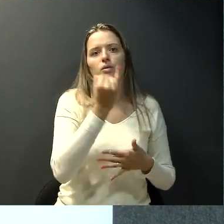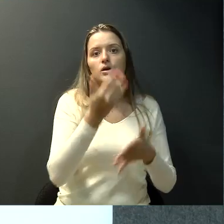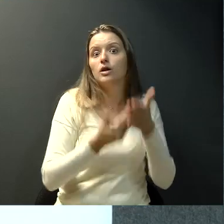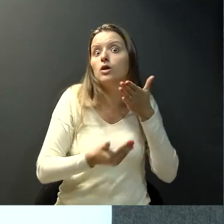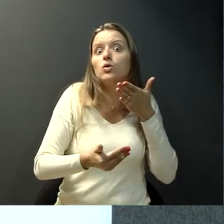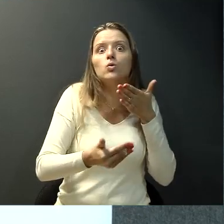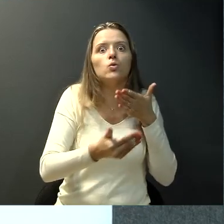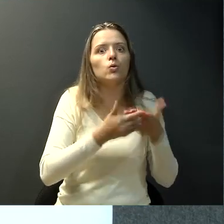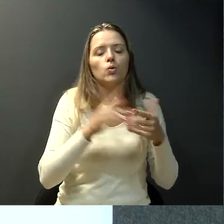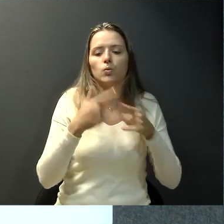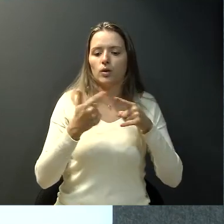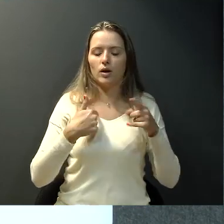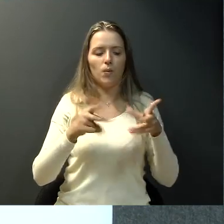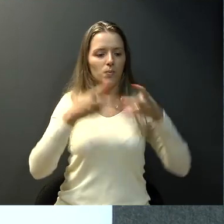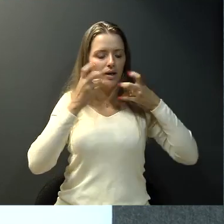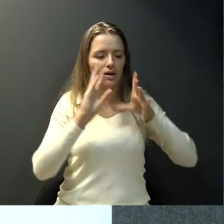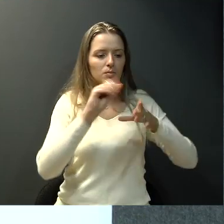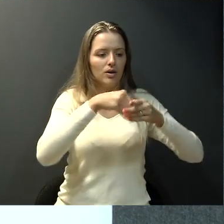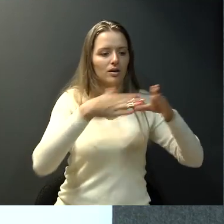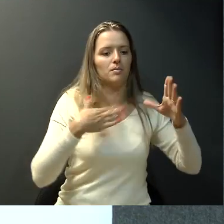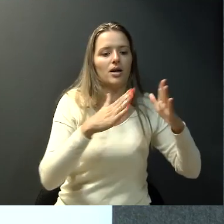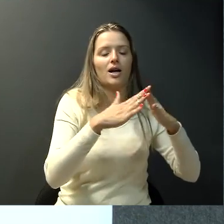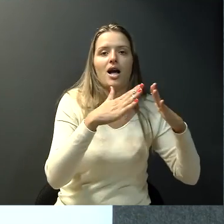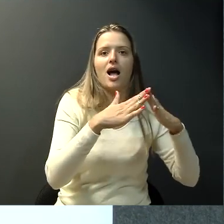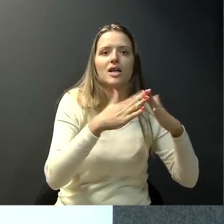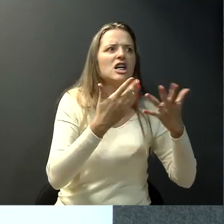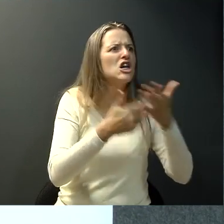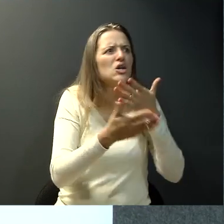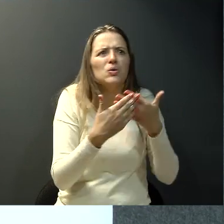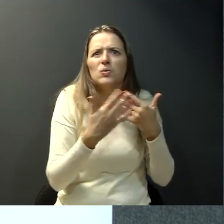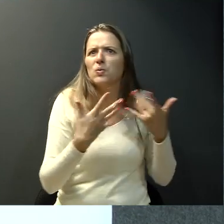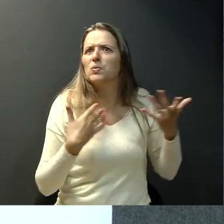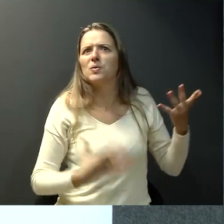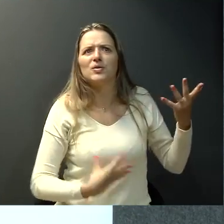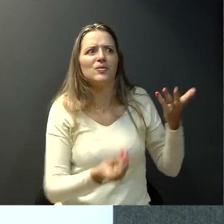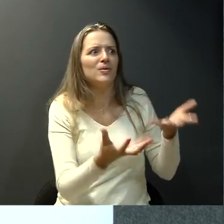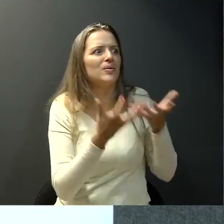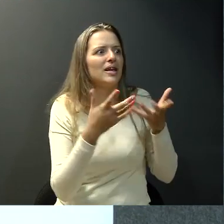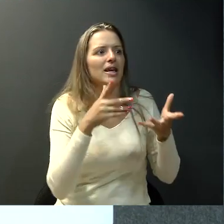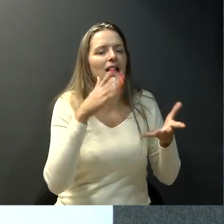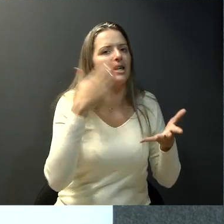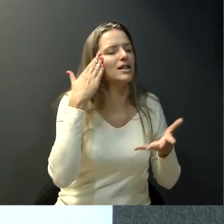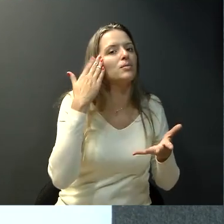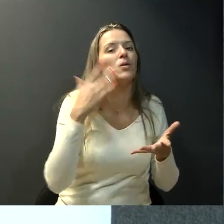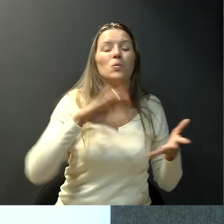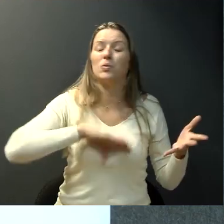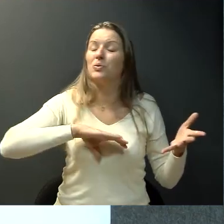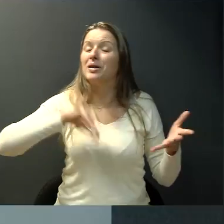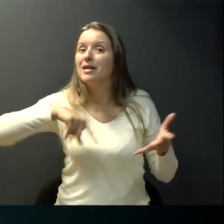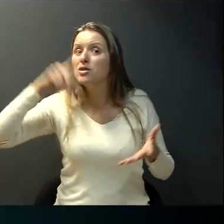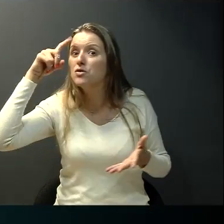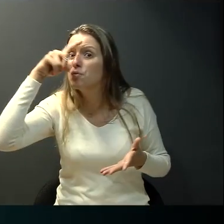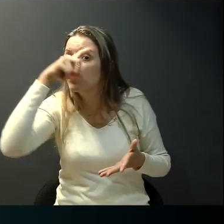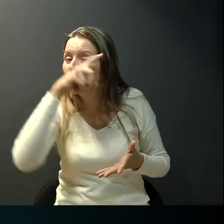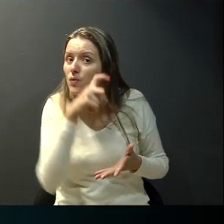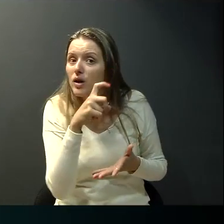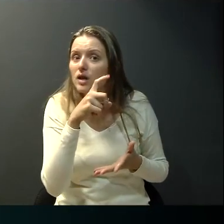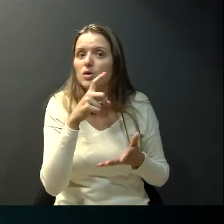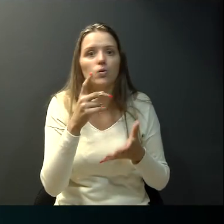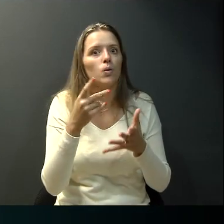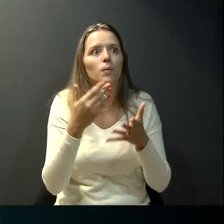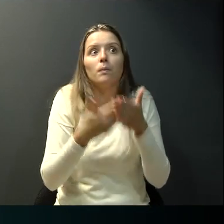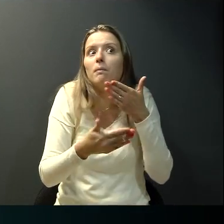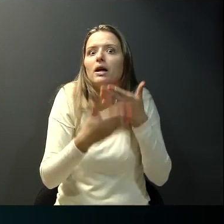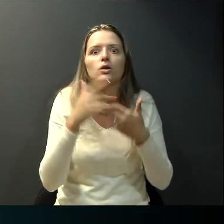em tudo, porque eu vejo lá em casa tudo tem, eles querem saber. O português é muito difícil para eles e